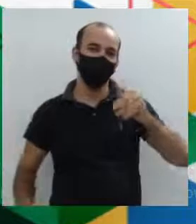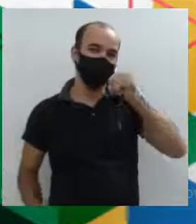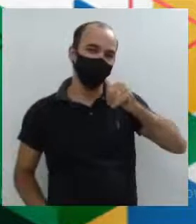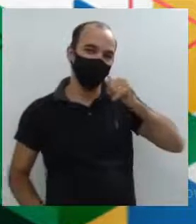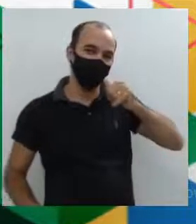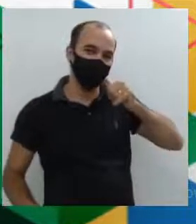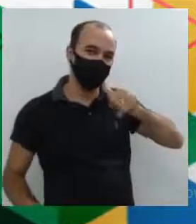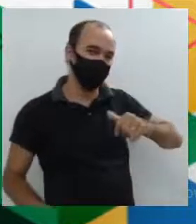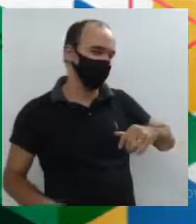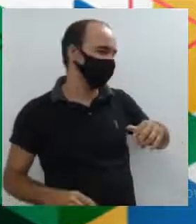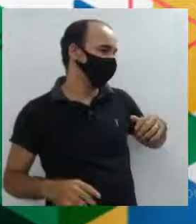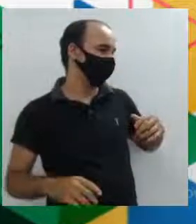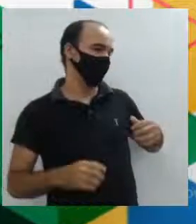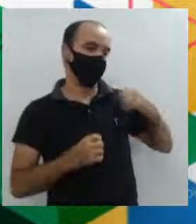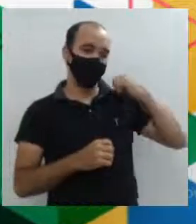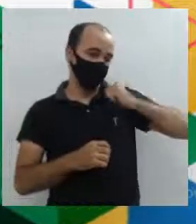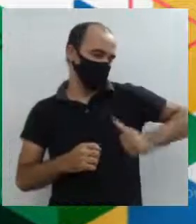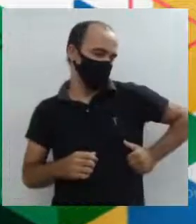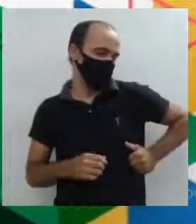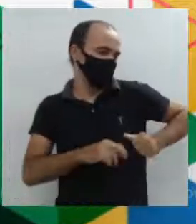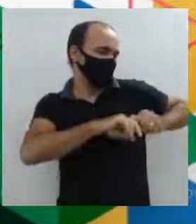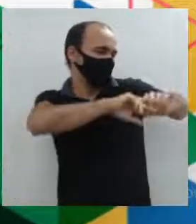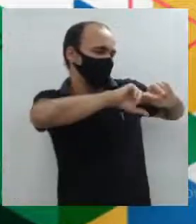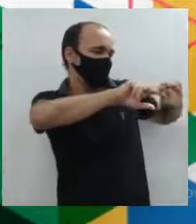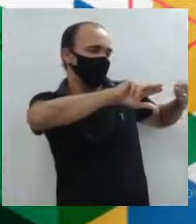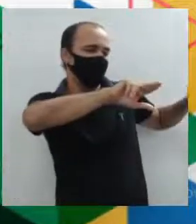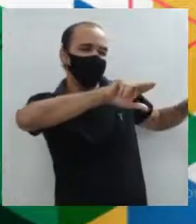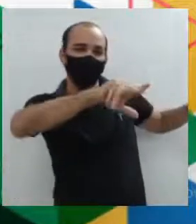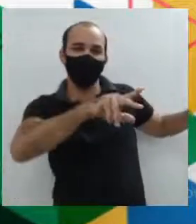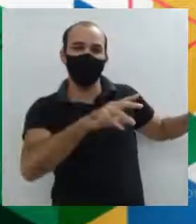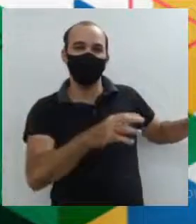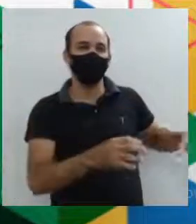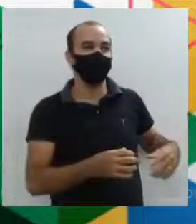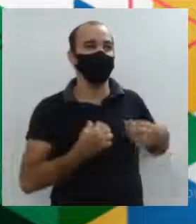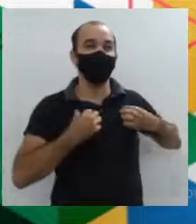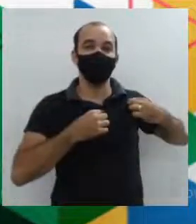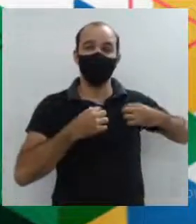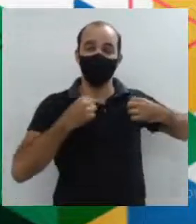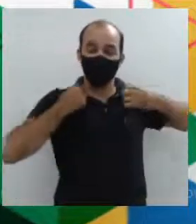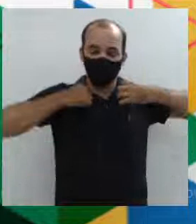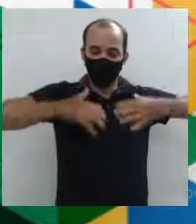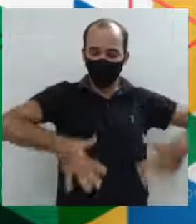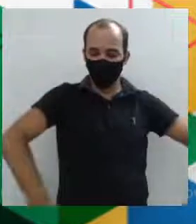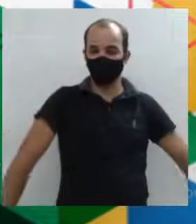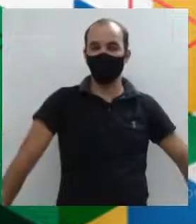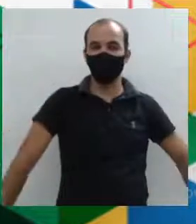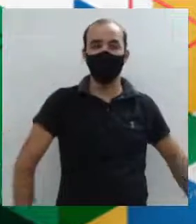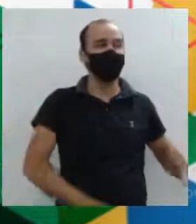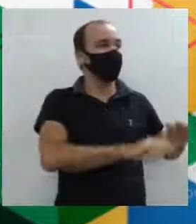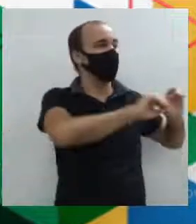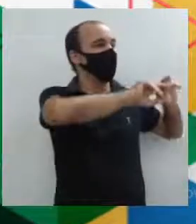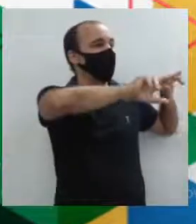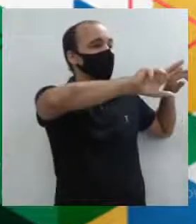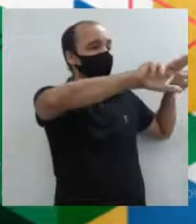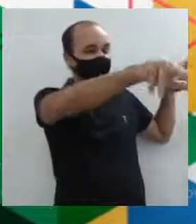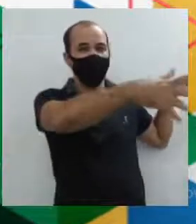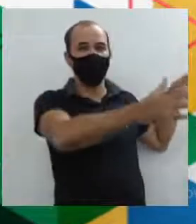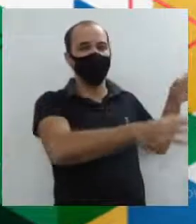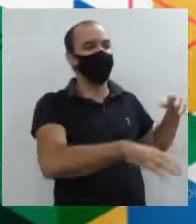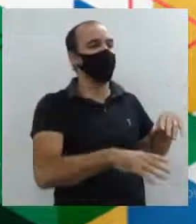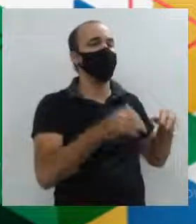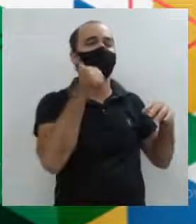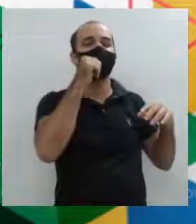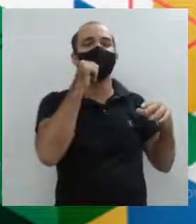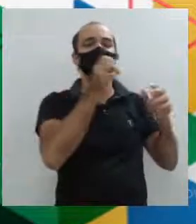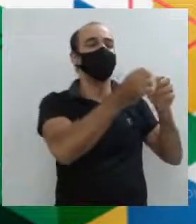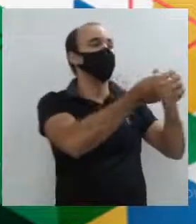roupa. Estou sem roupa para ir para o casamento. É assim, chefe? Não é, chefe? É assim? Não é? Pronto. Então ela diz